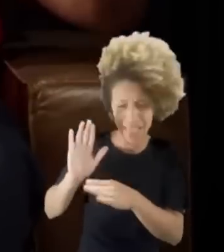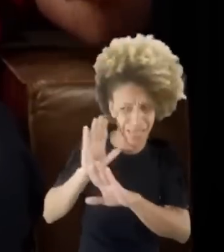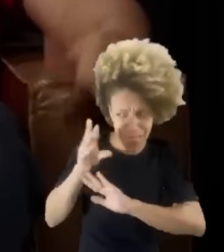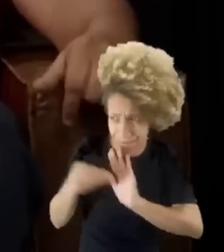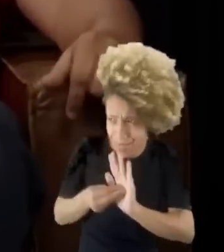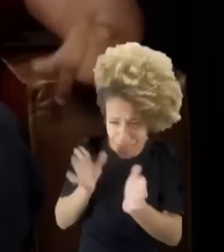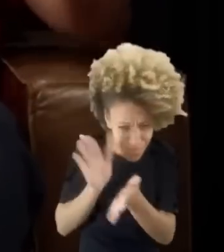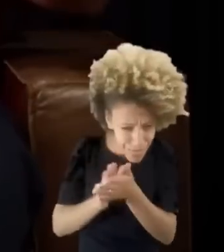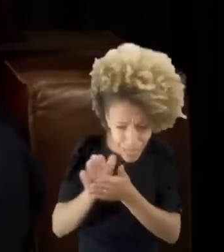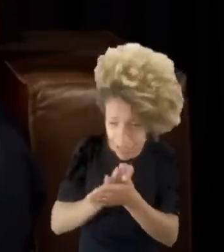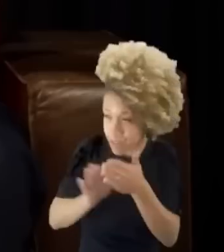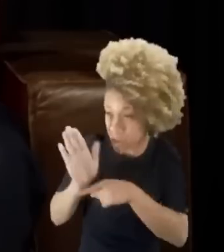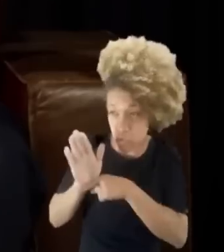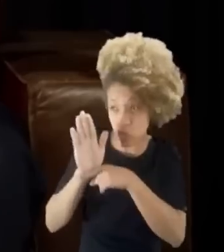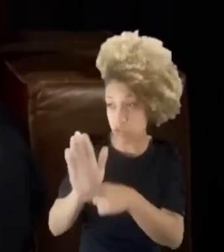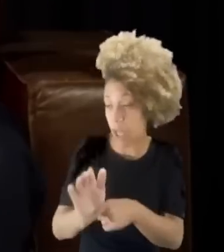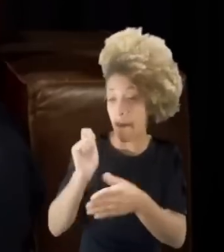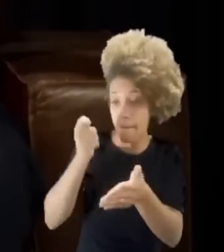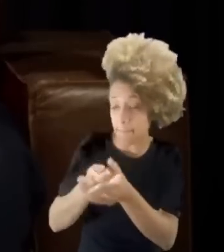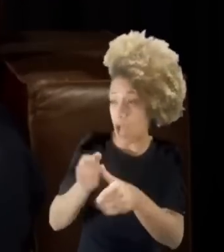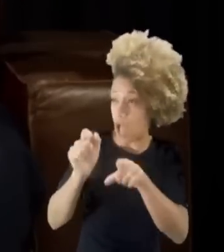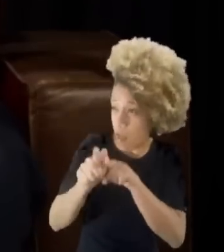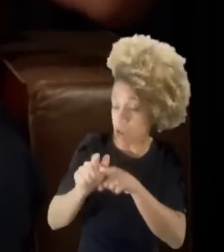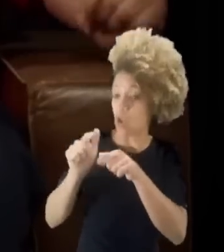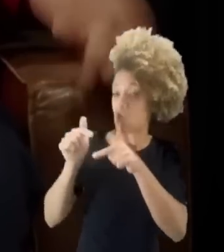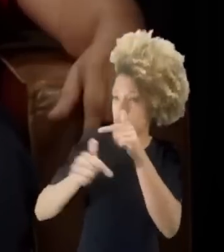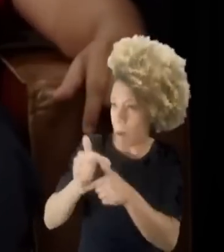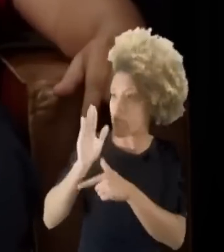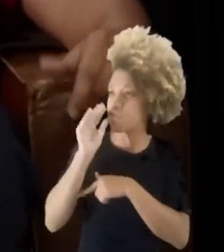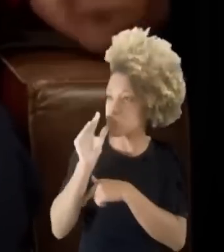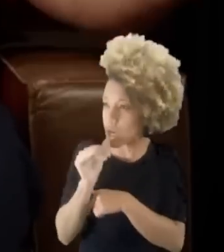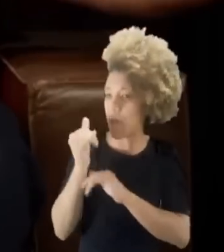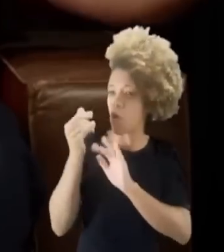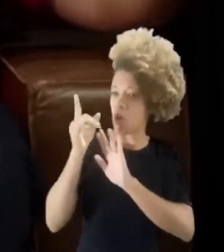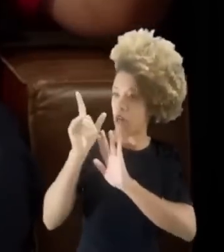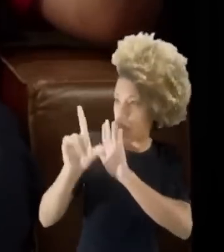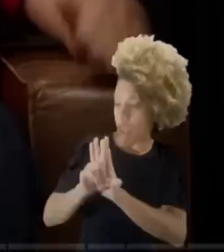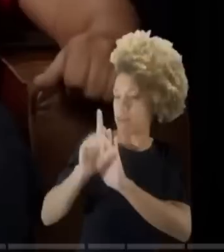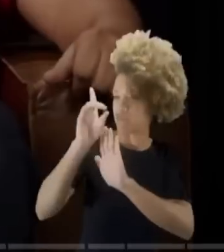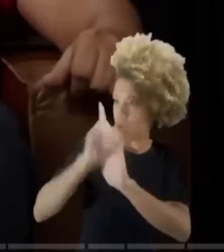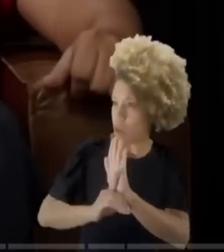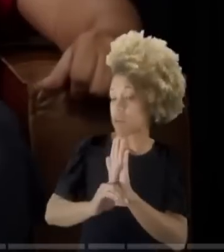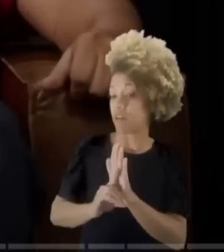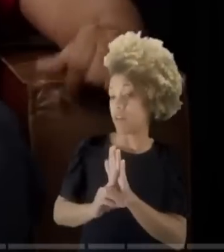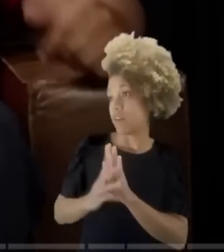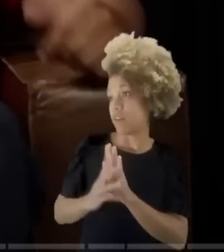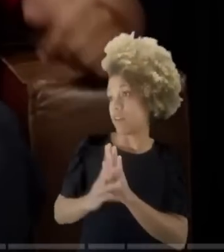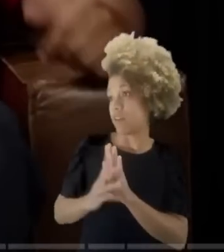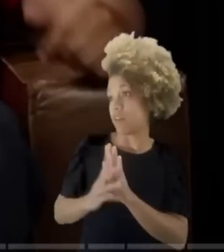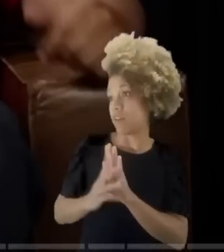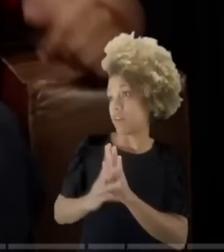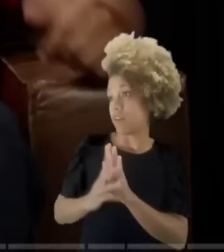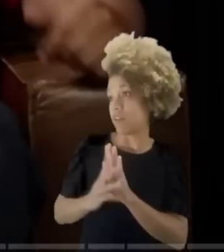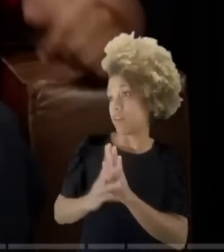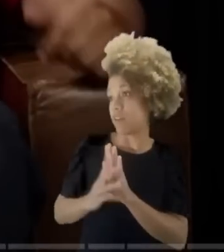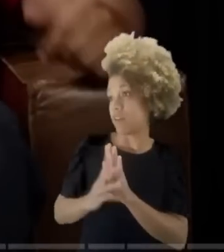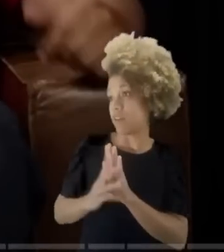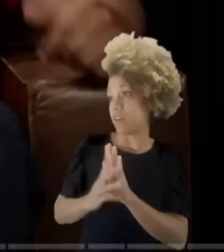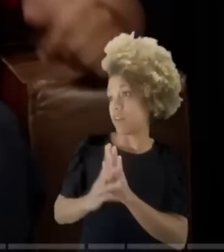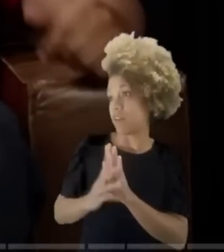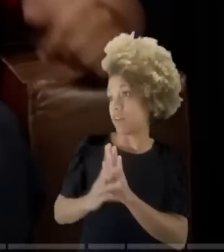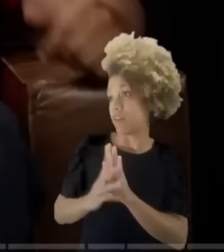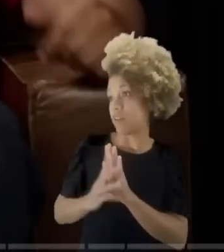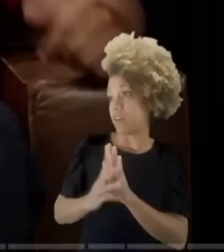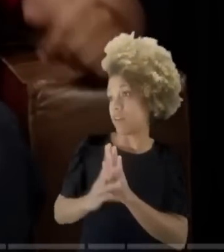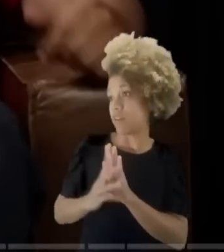não vai te ajudar pagar salário não vai te ajudar a pagar a obra primos que você precisa e mesmo assim vai tirar 30% de você e para você que tá vendo esse corte